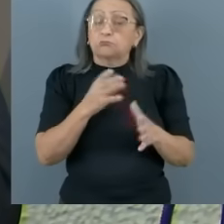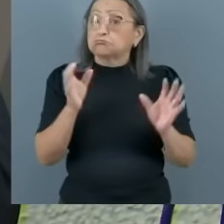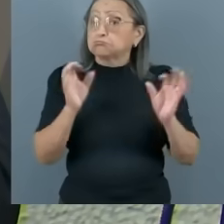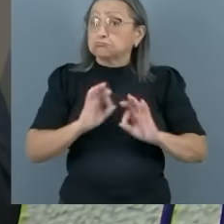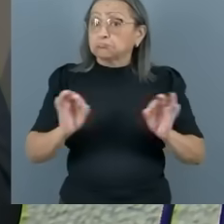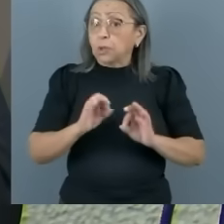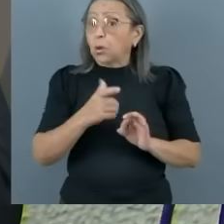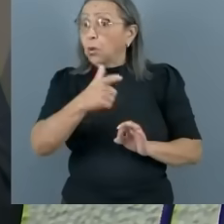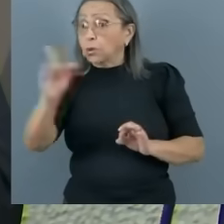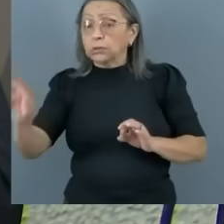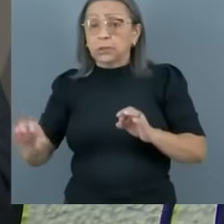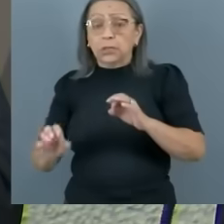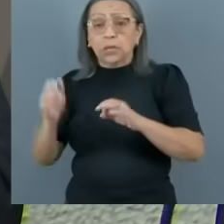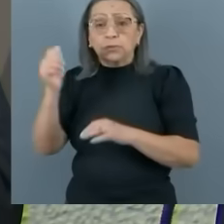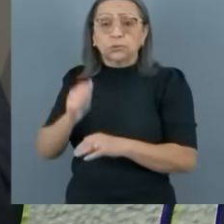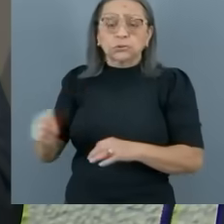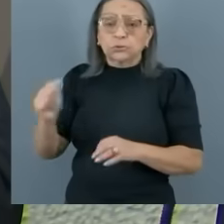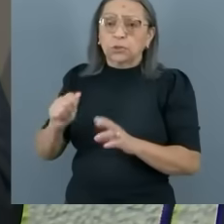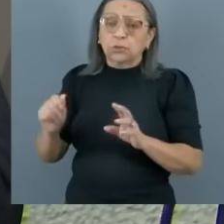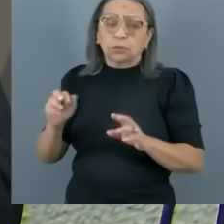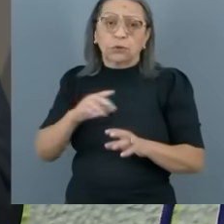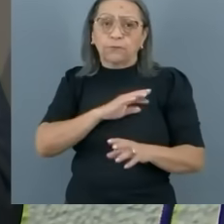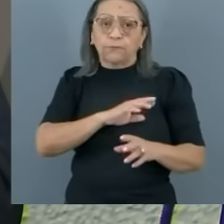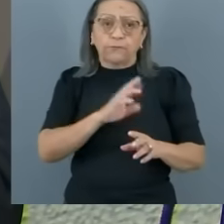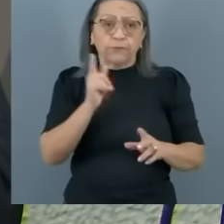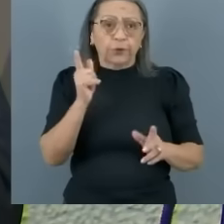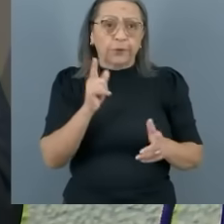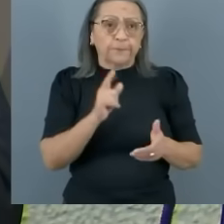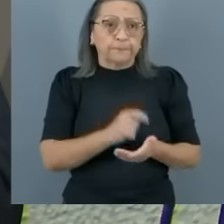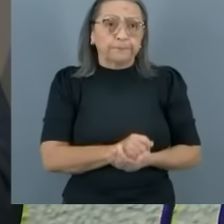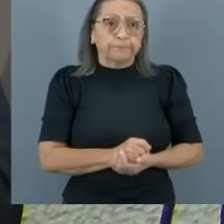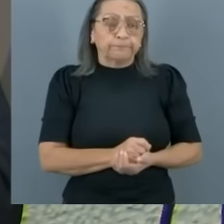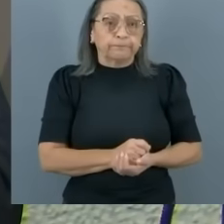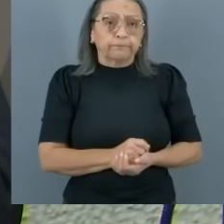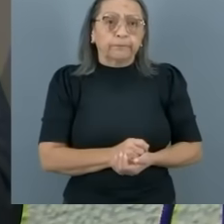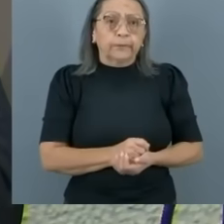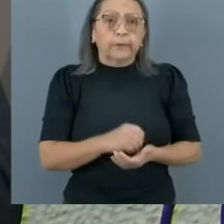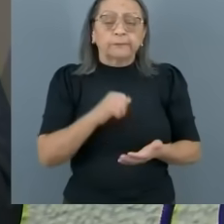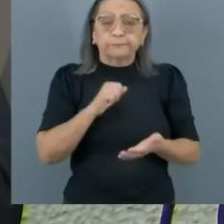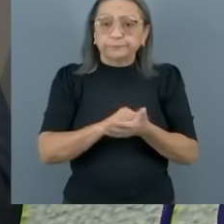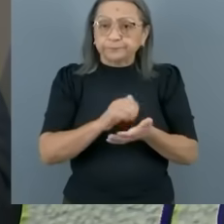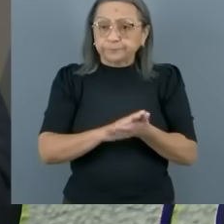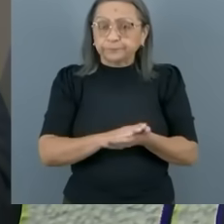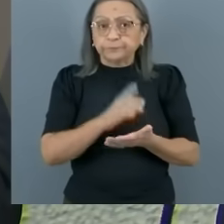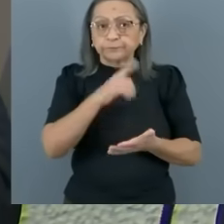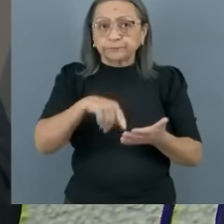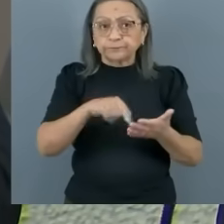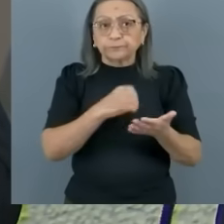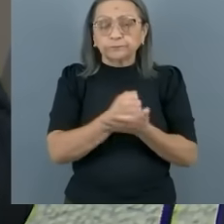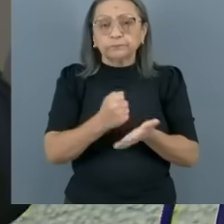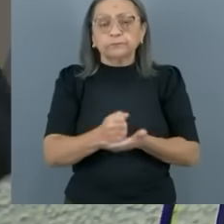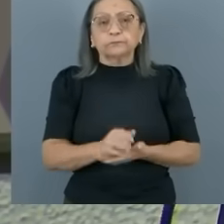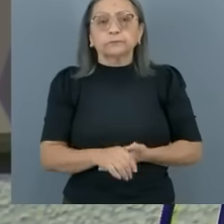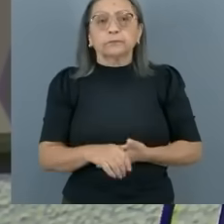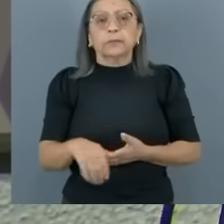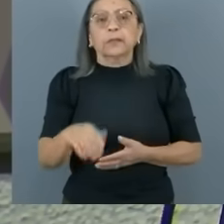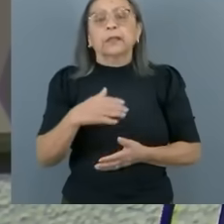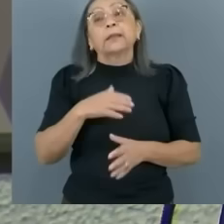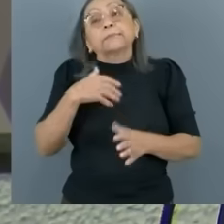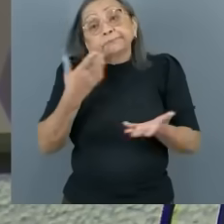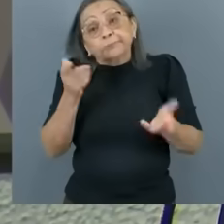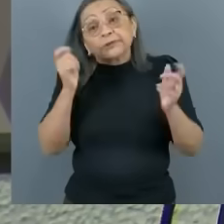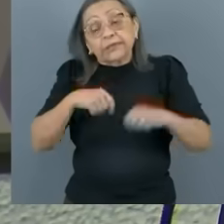outra entidade tinha sido sancionada com a rescisão do ACT. Por favor, senador. Devo estar mal